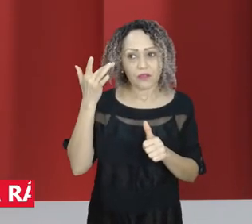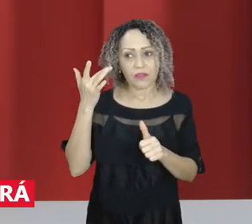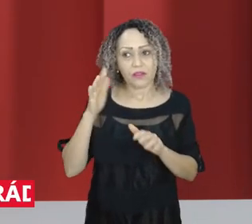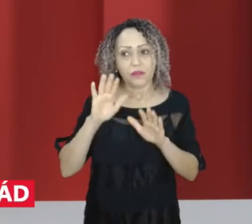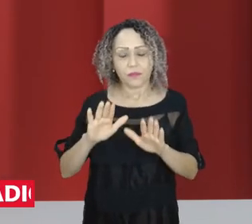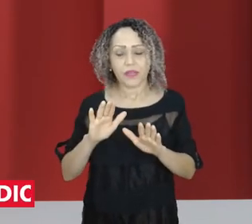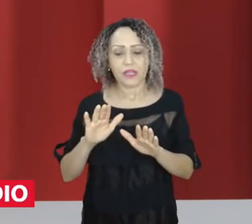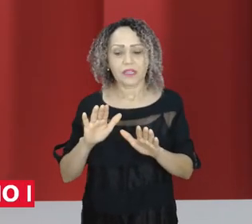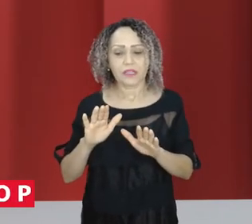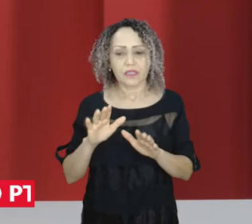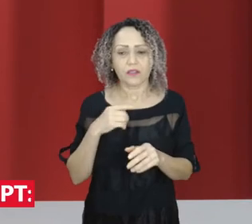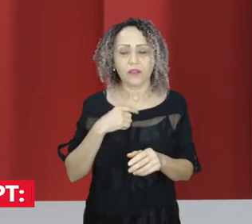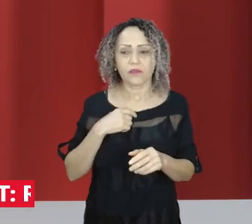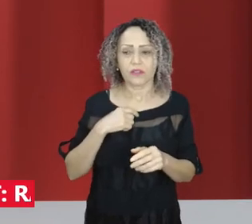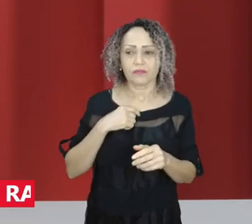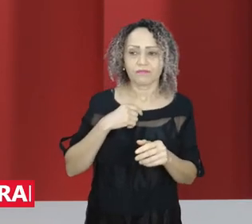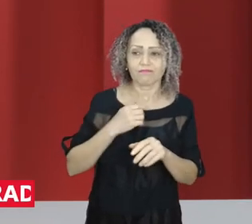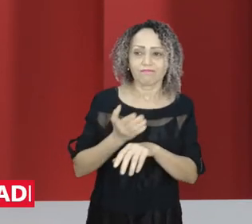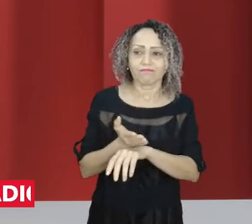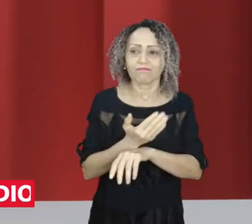um quadro aqui. Enquanto isso, a gente